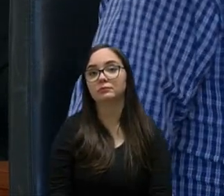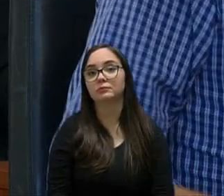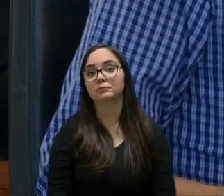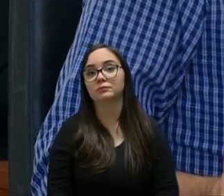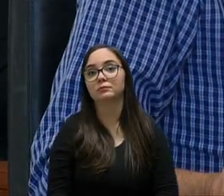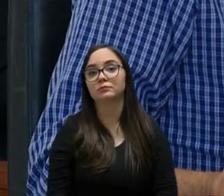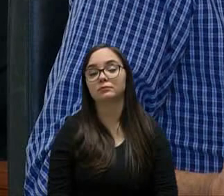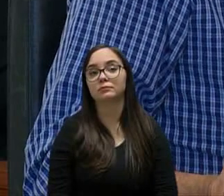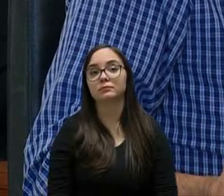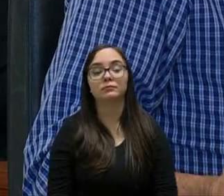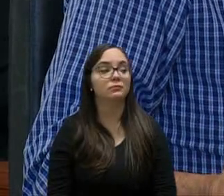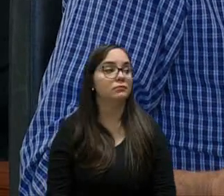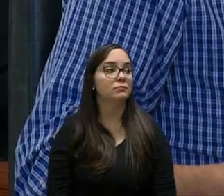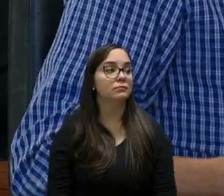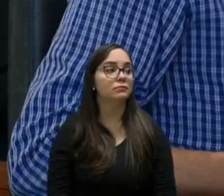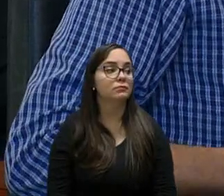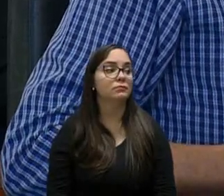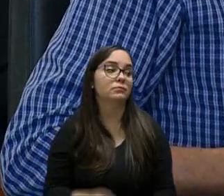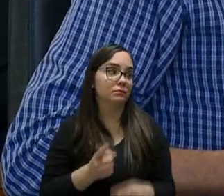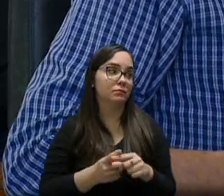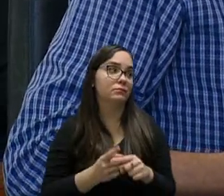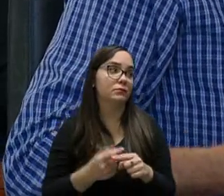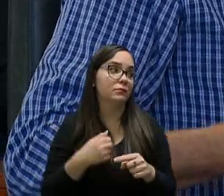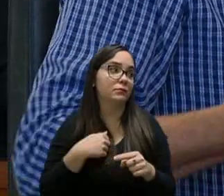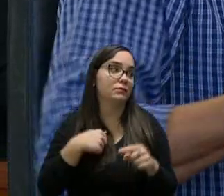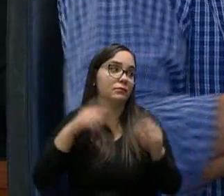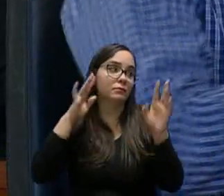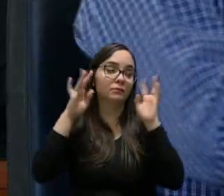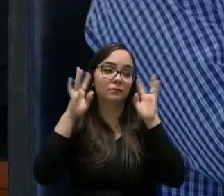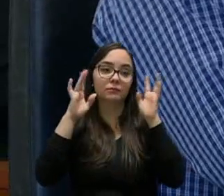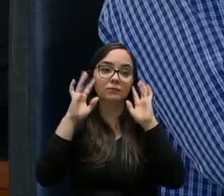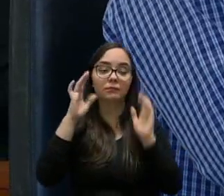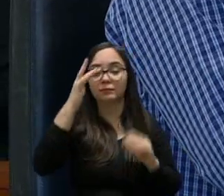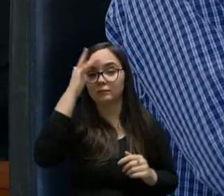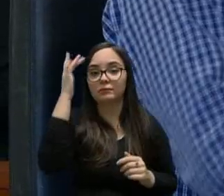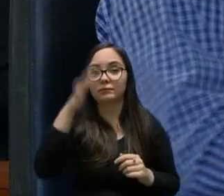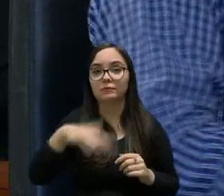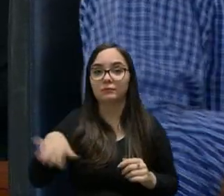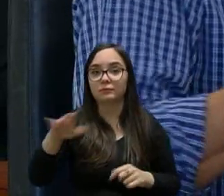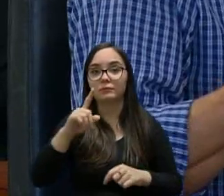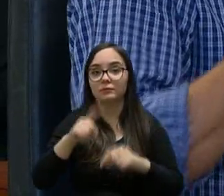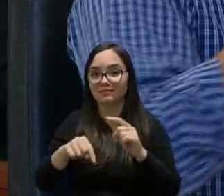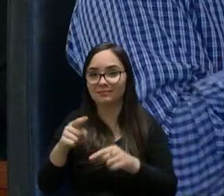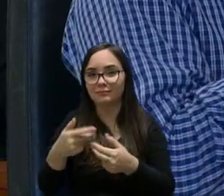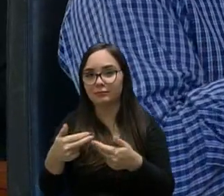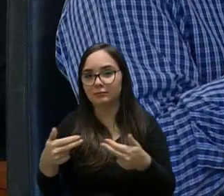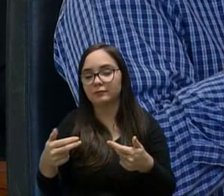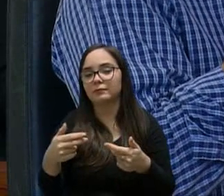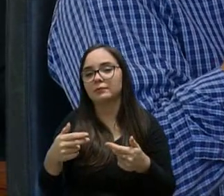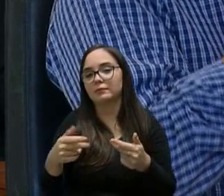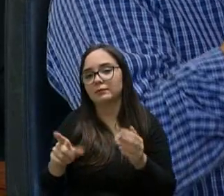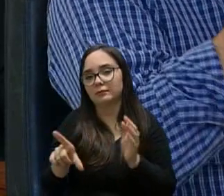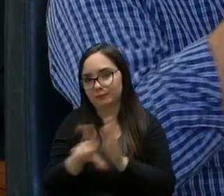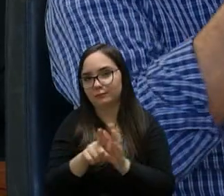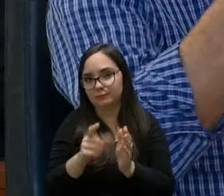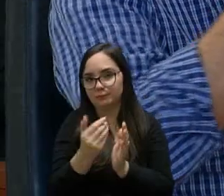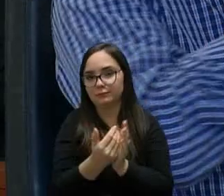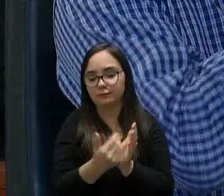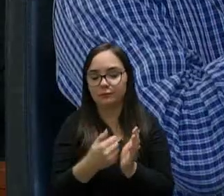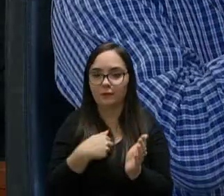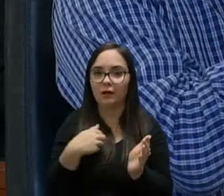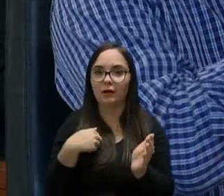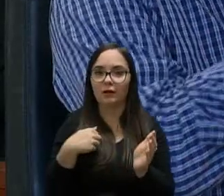e é porque o raciocínio que eu faço o seguinte essas pessoas instrumentadoras via de regra eu fiz um